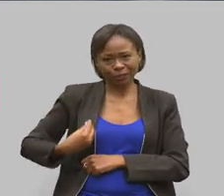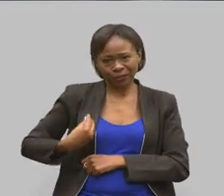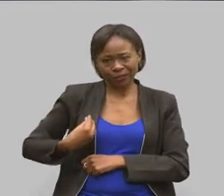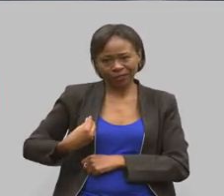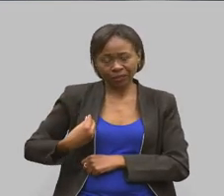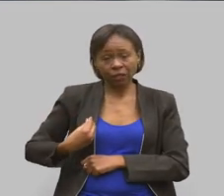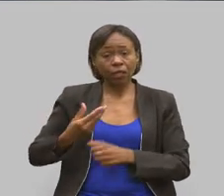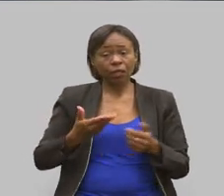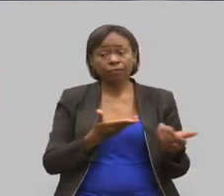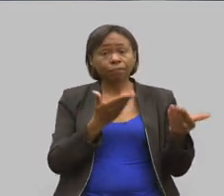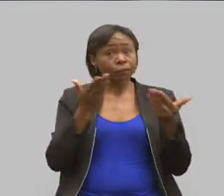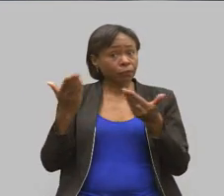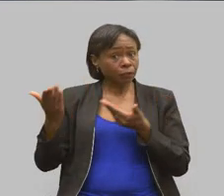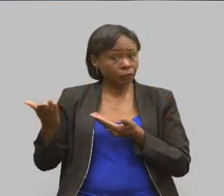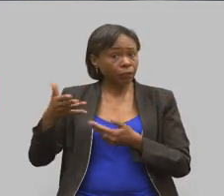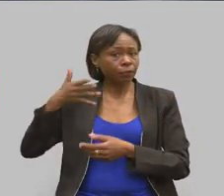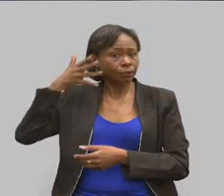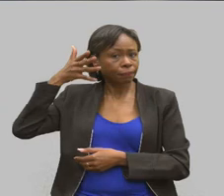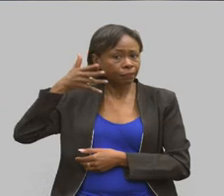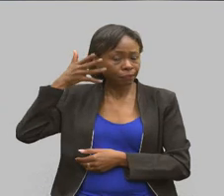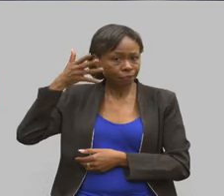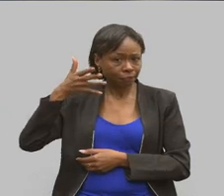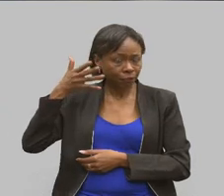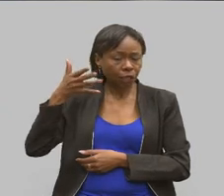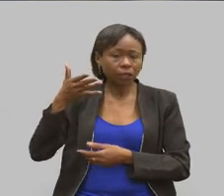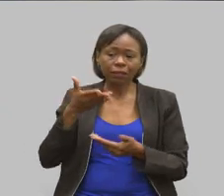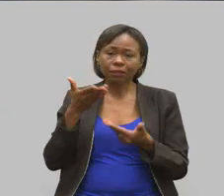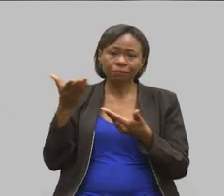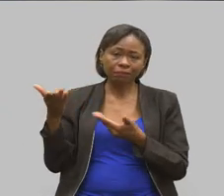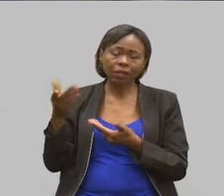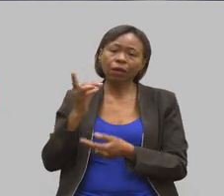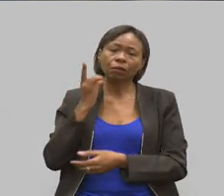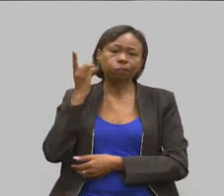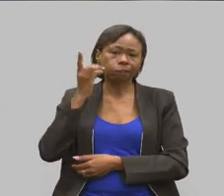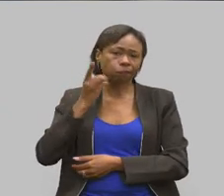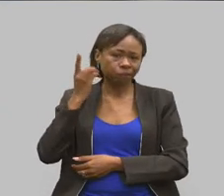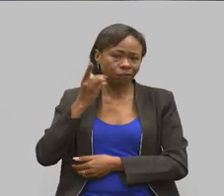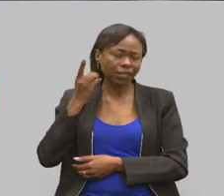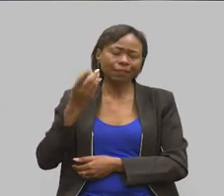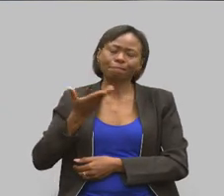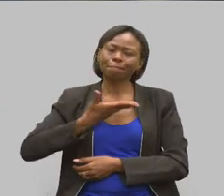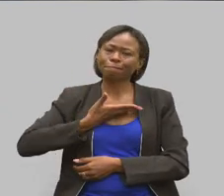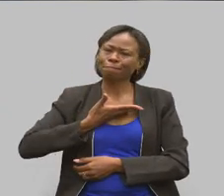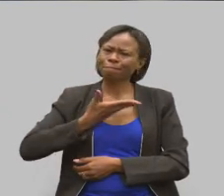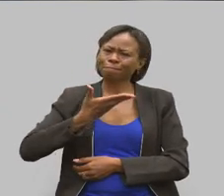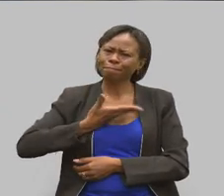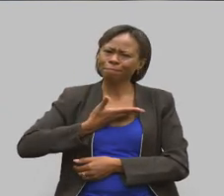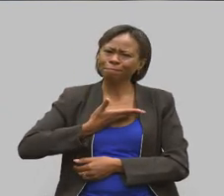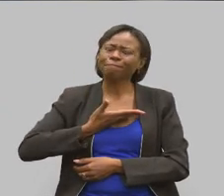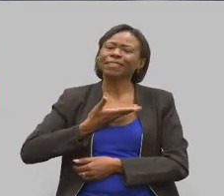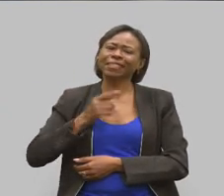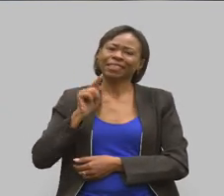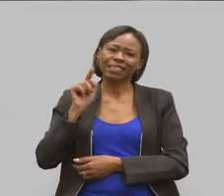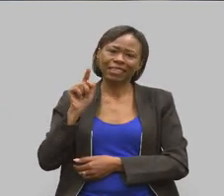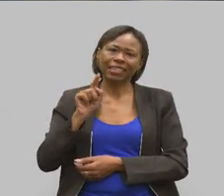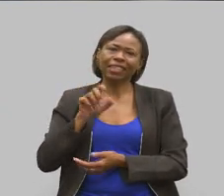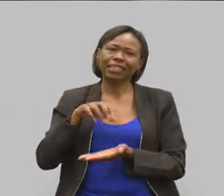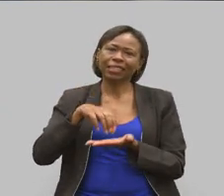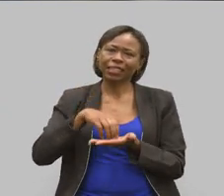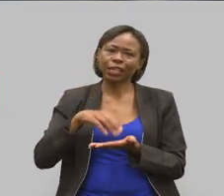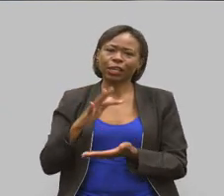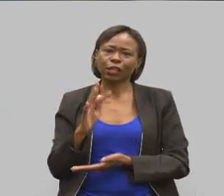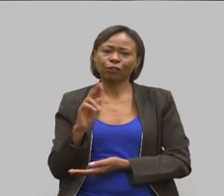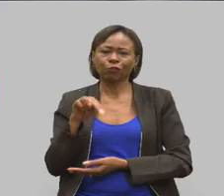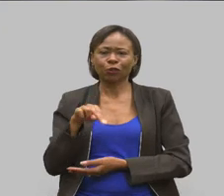a presidência para o nosso grande Deputado grande colega grego da fundação Foi mesmo